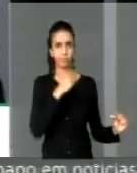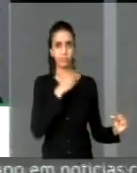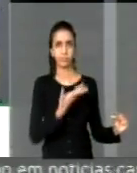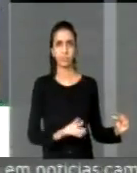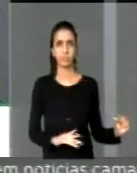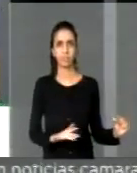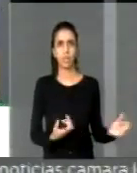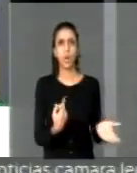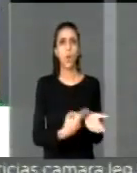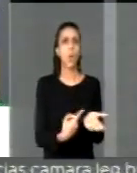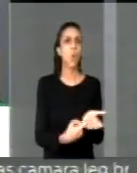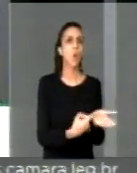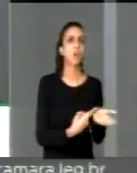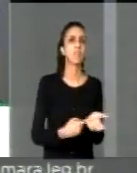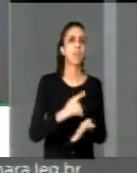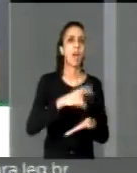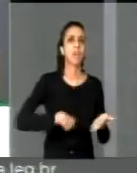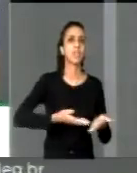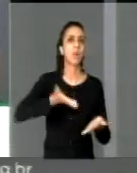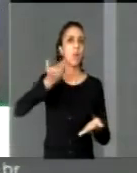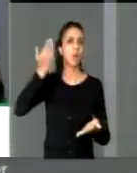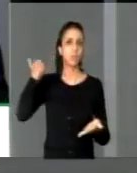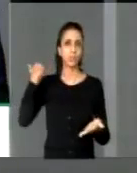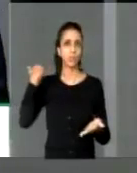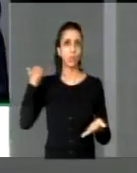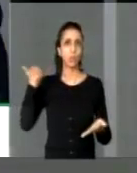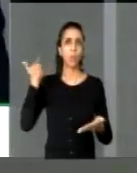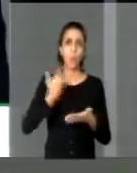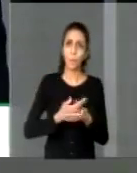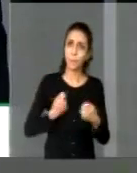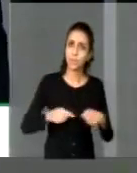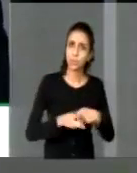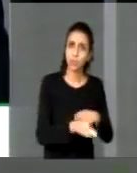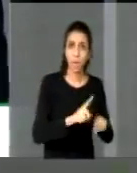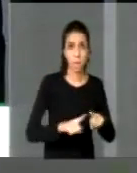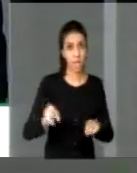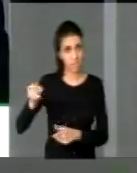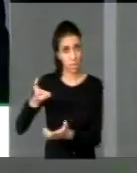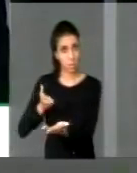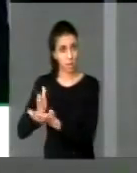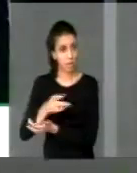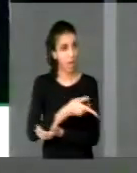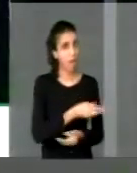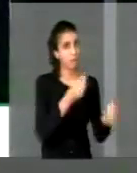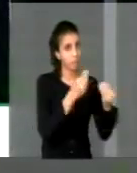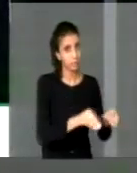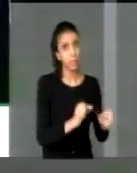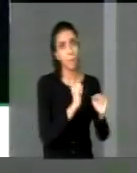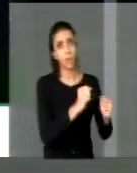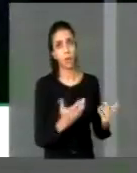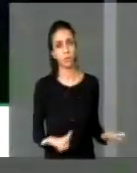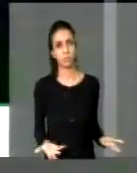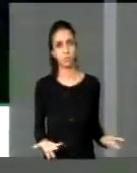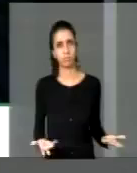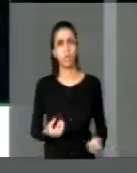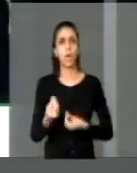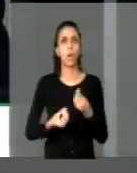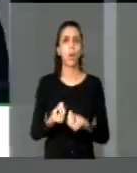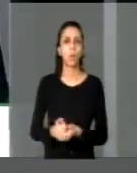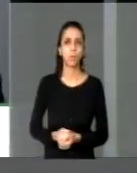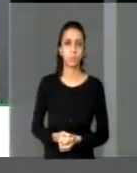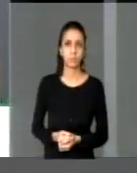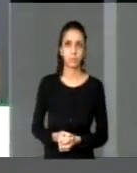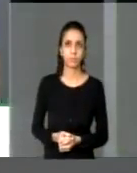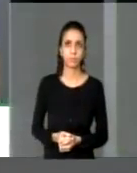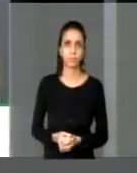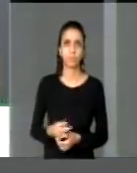contratos firmados. Isso é uma denúncia grave. A política da Petrobras, da nossa Petrobras, é quem está encabeçando